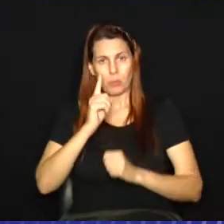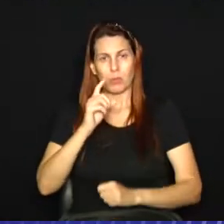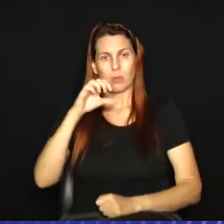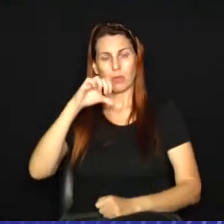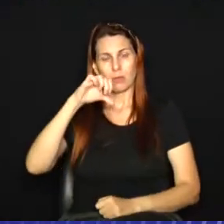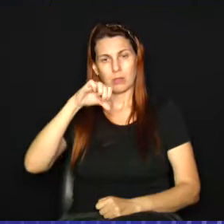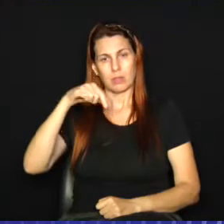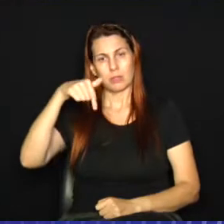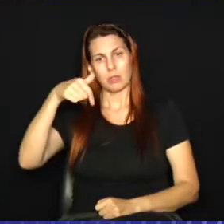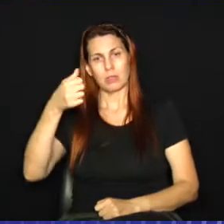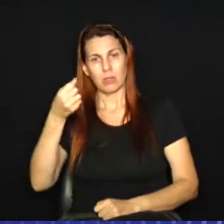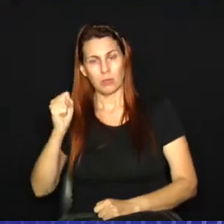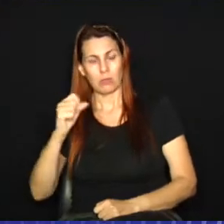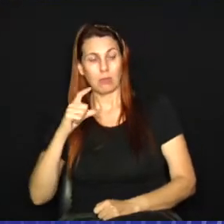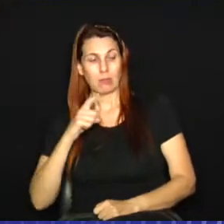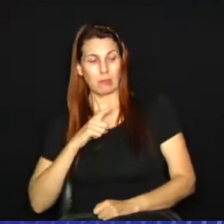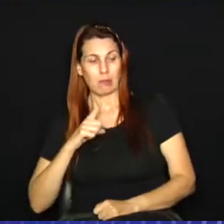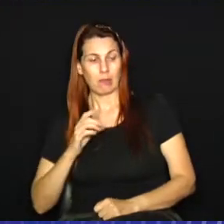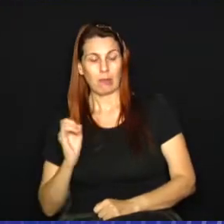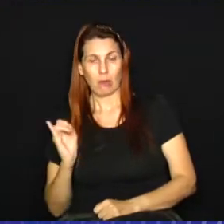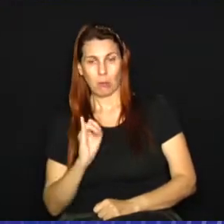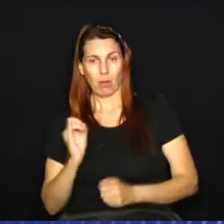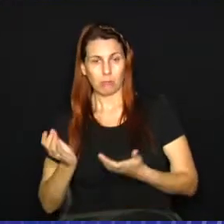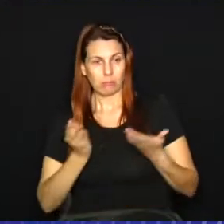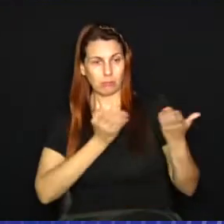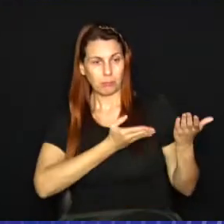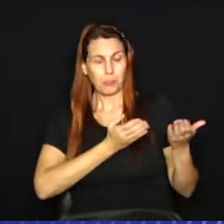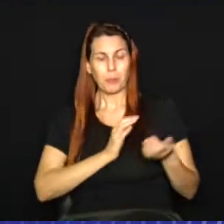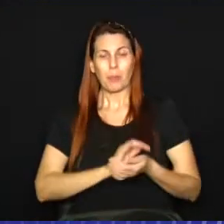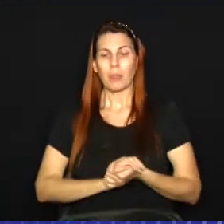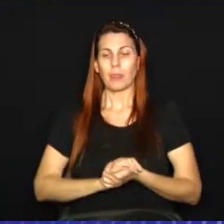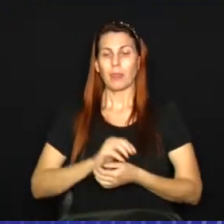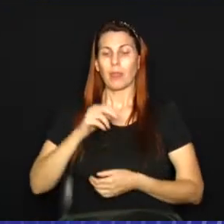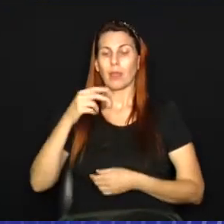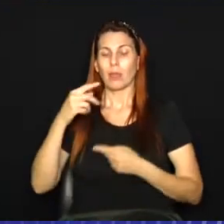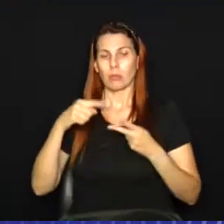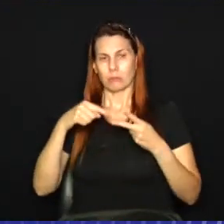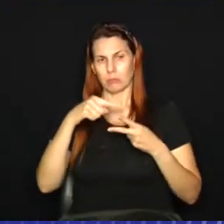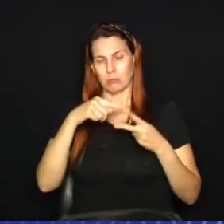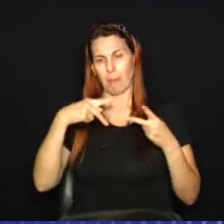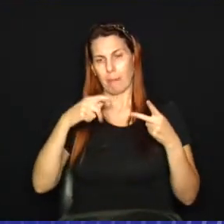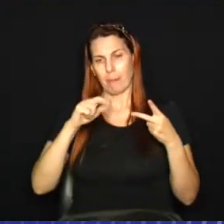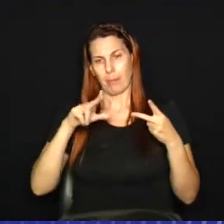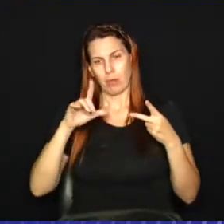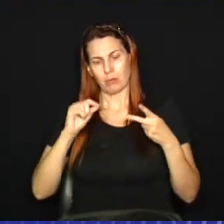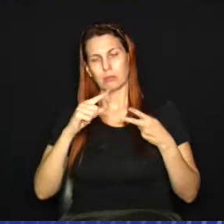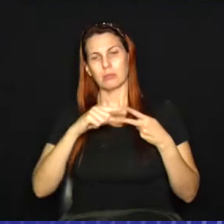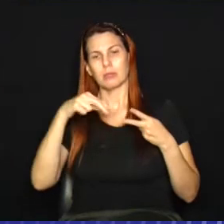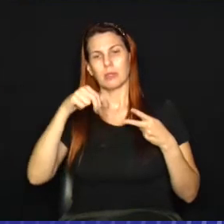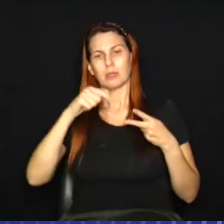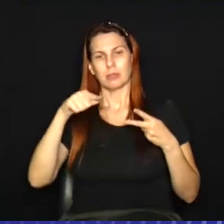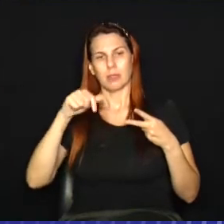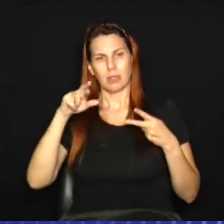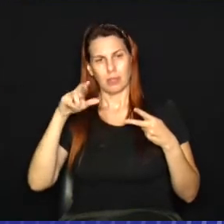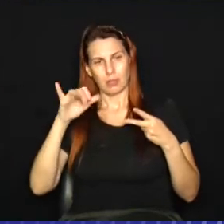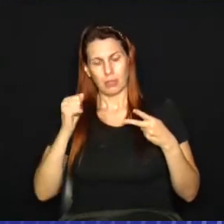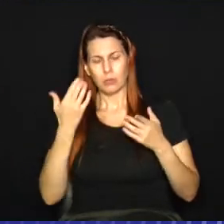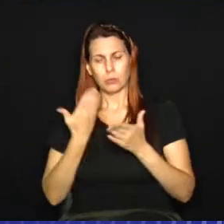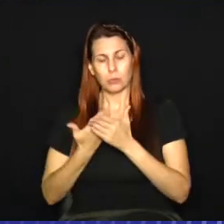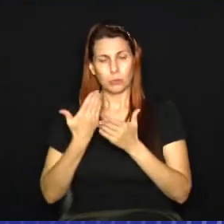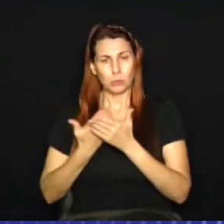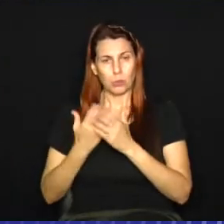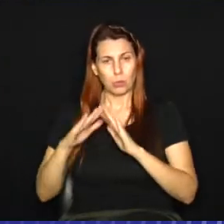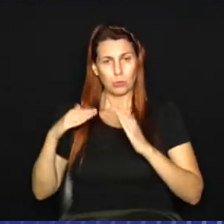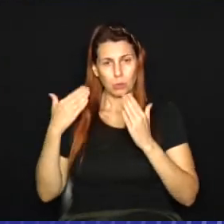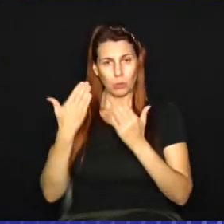aqui está. Francisco, seja muito bem-vindo. O Paulo e a Nazaré. Realizou seus estudos nas escolas estaduais em